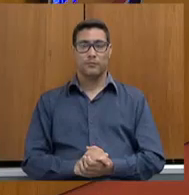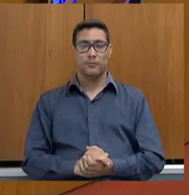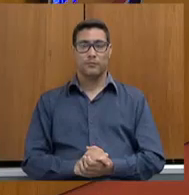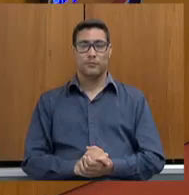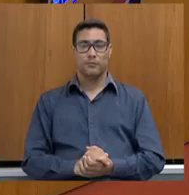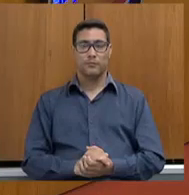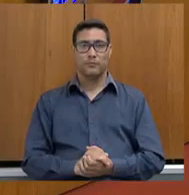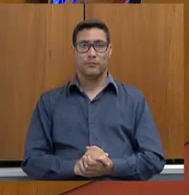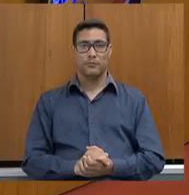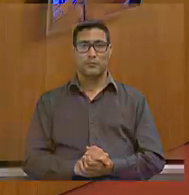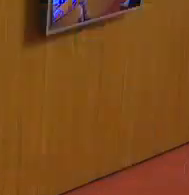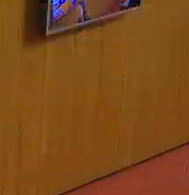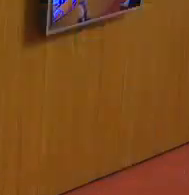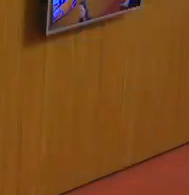Obrigado.